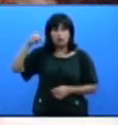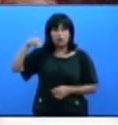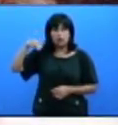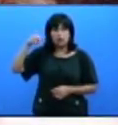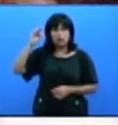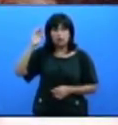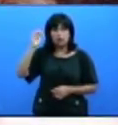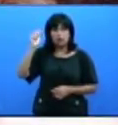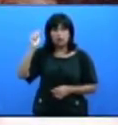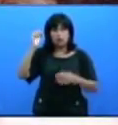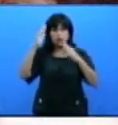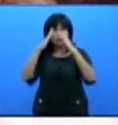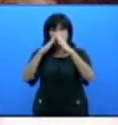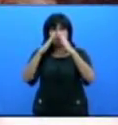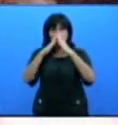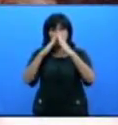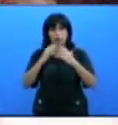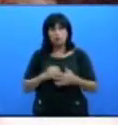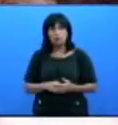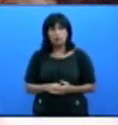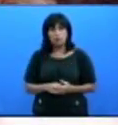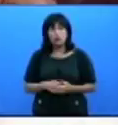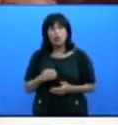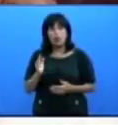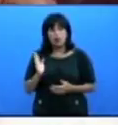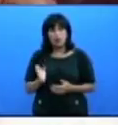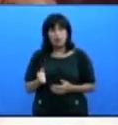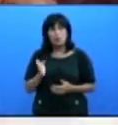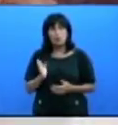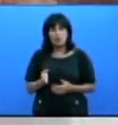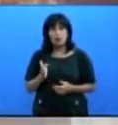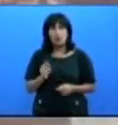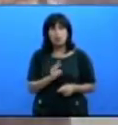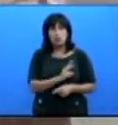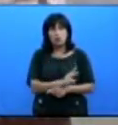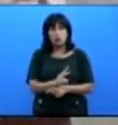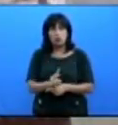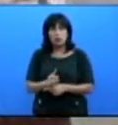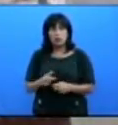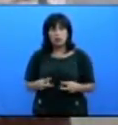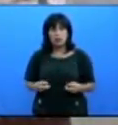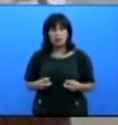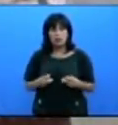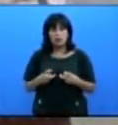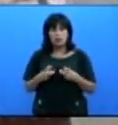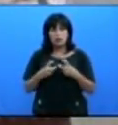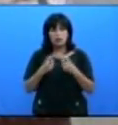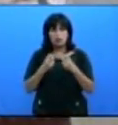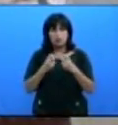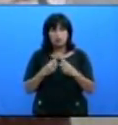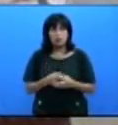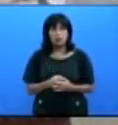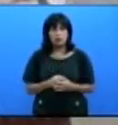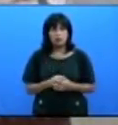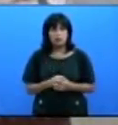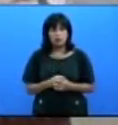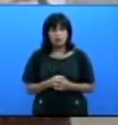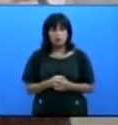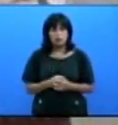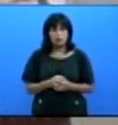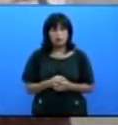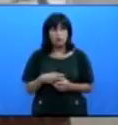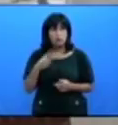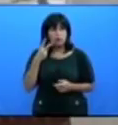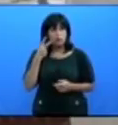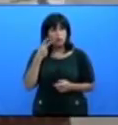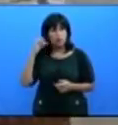tem o centro de quimioterapia. E chama atenção, inclusive o vereador Tuta esses dias comentou